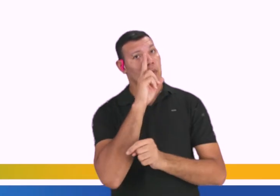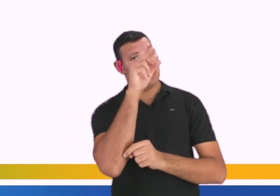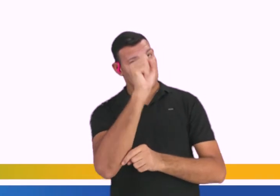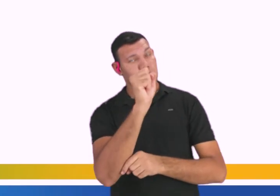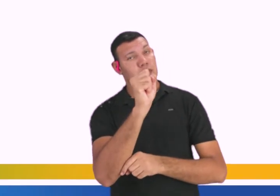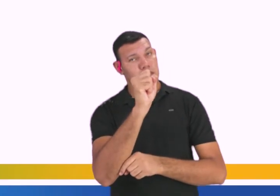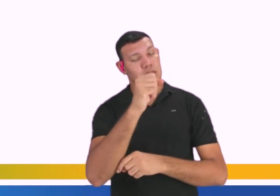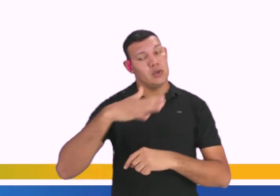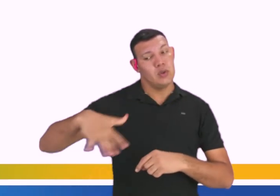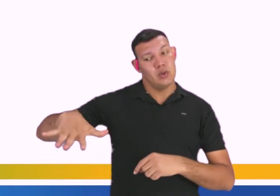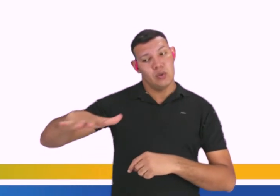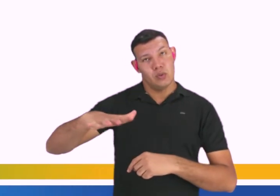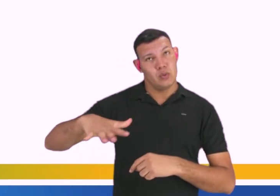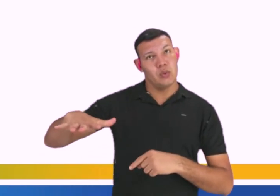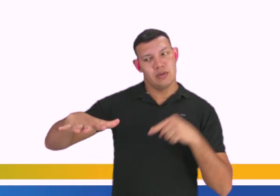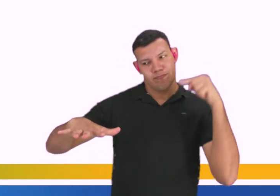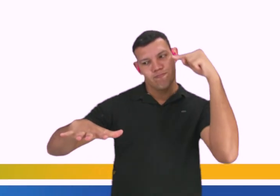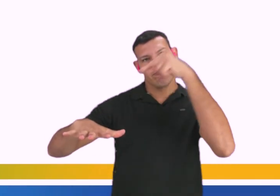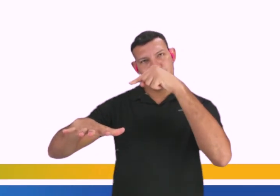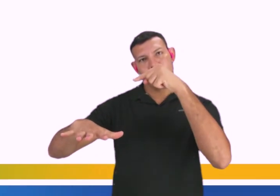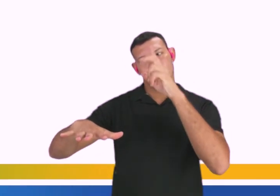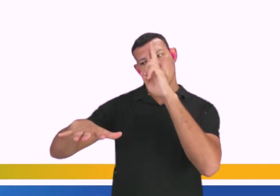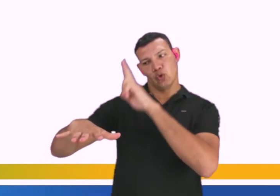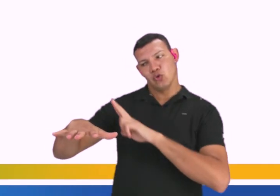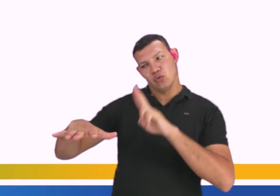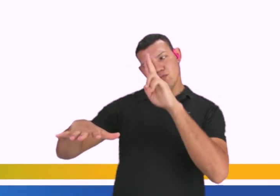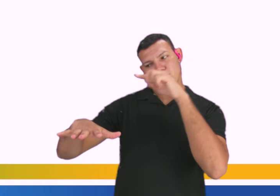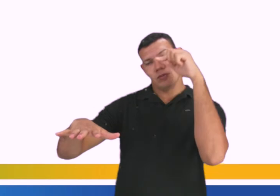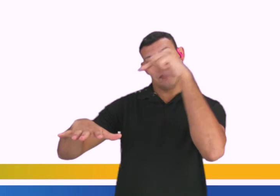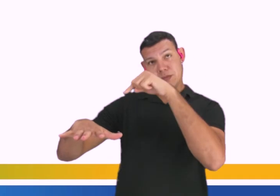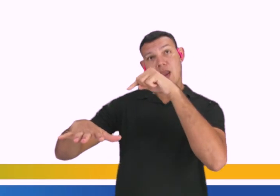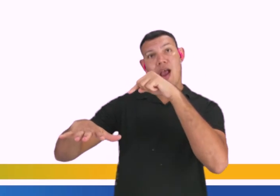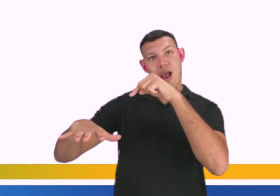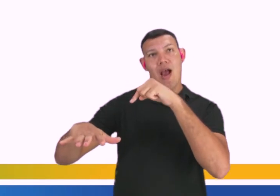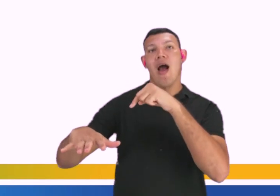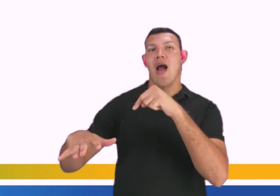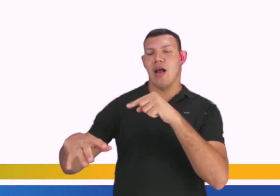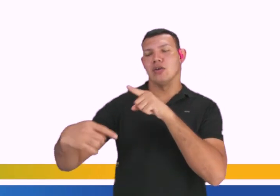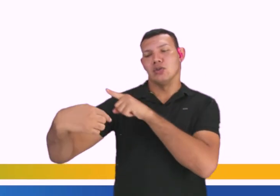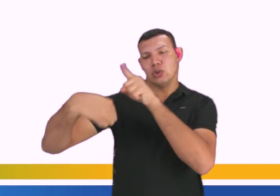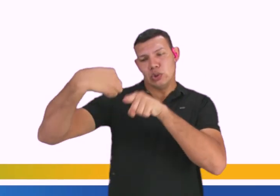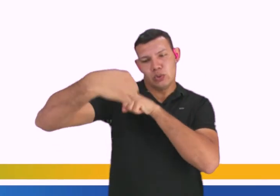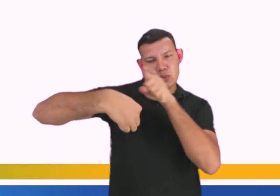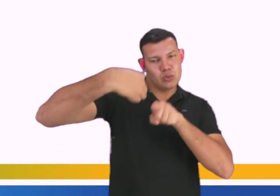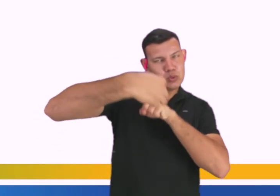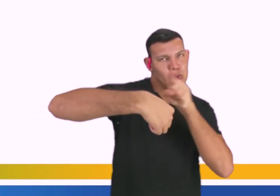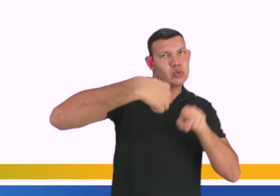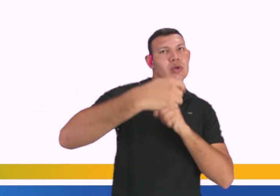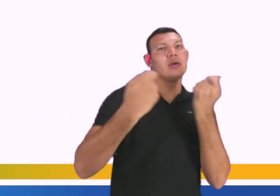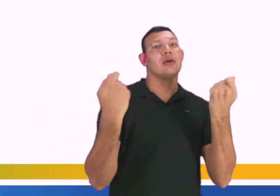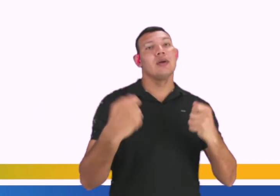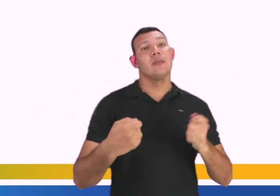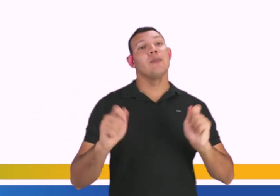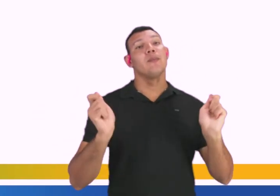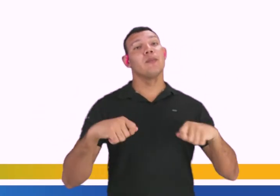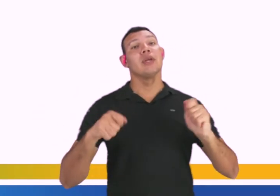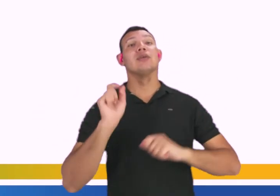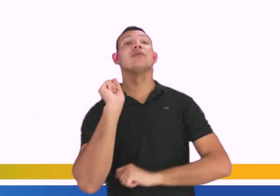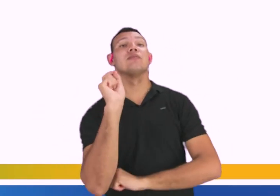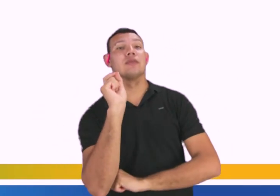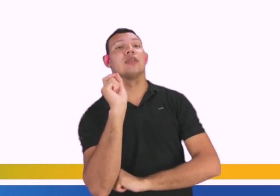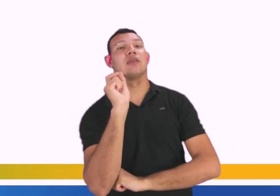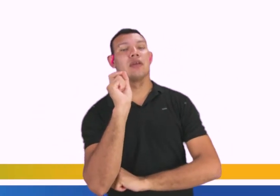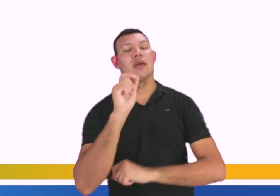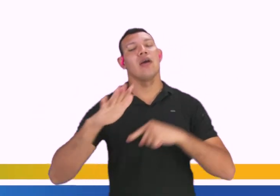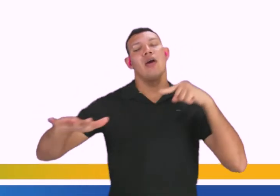uma área, a distribuição dessa força aplicada em uma área. Então, esse pneu precisa ser o quê? Você tem que relacionar a área